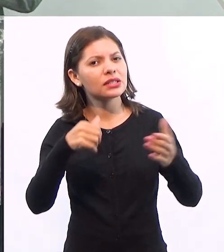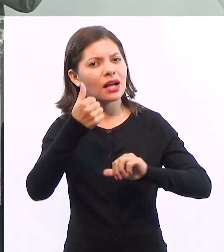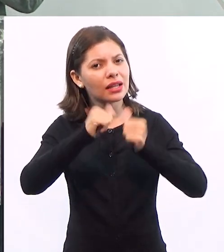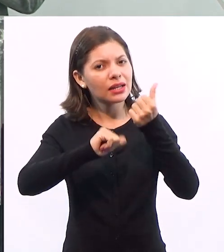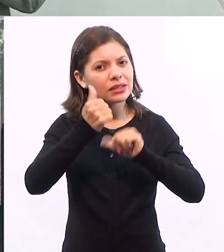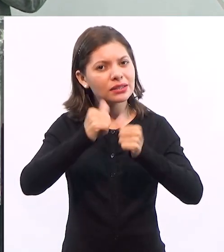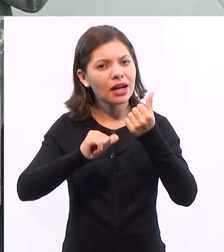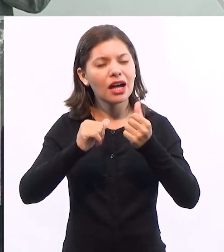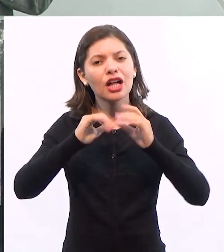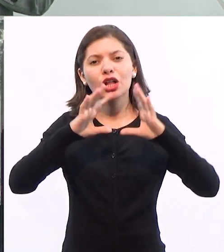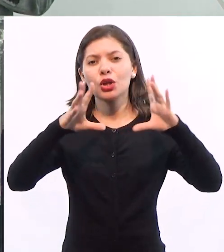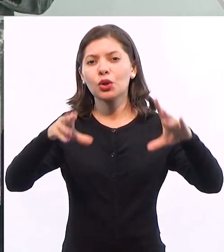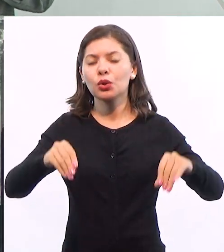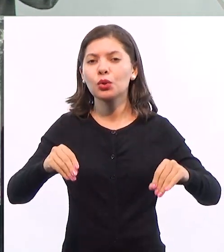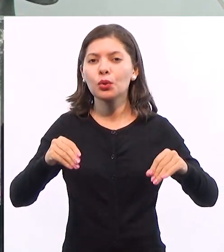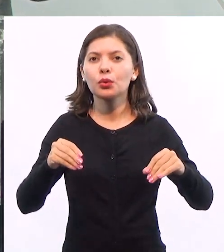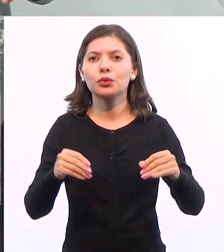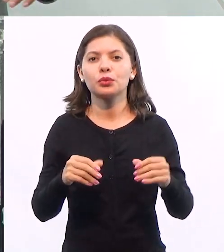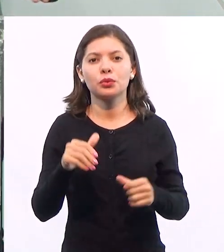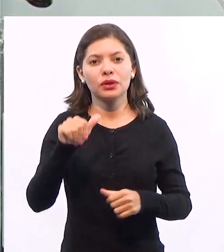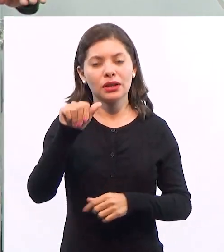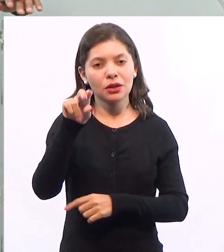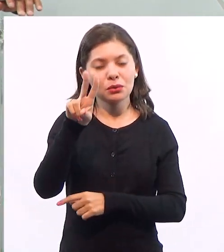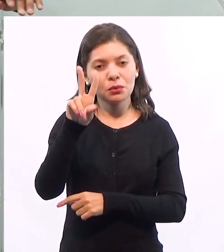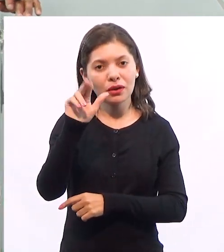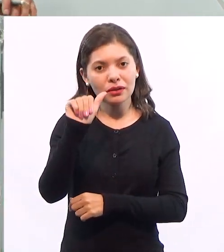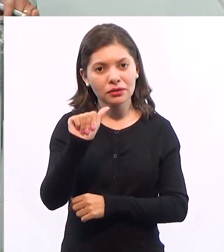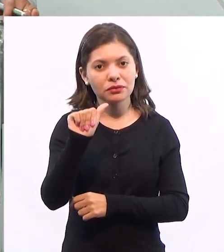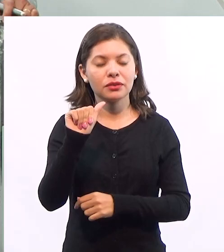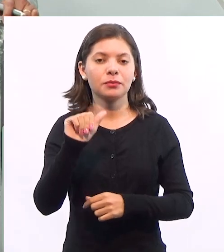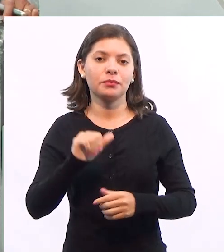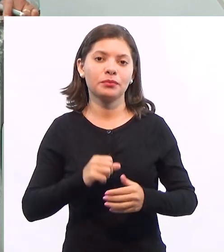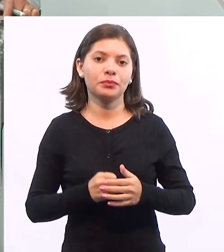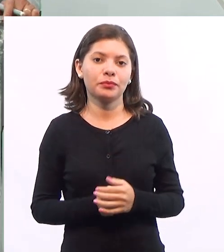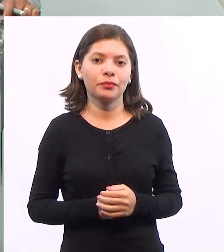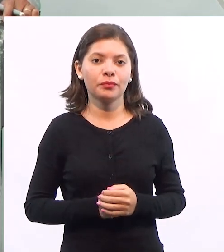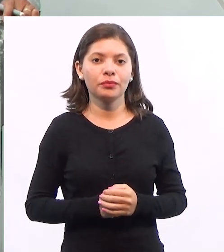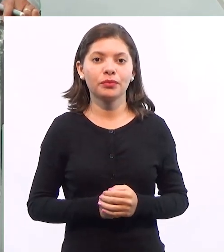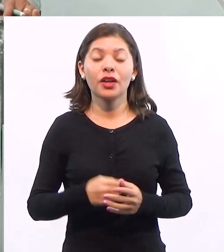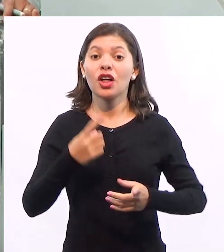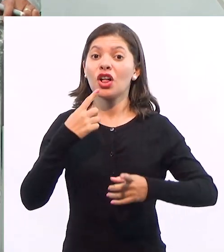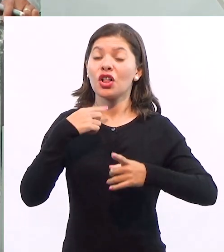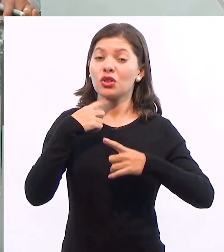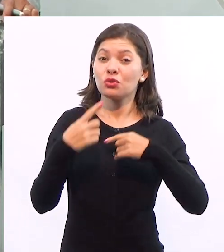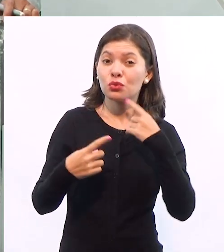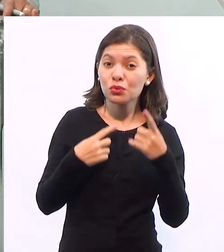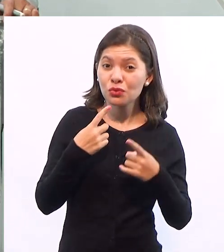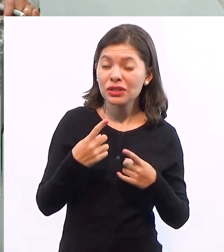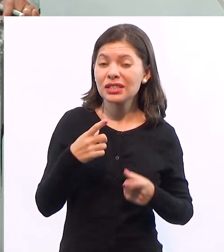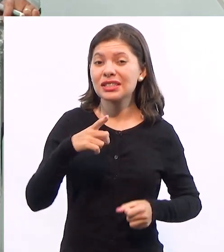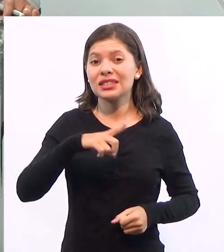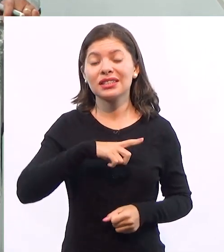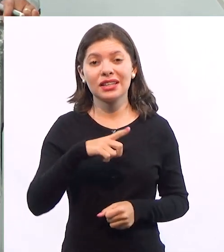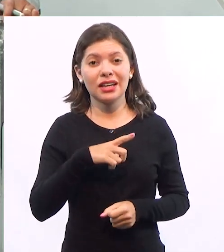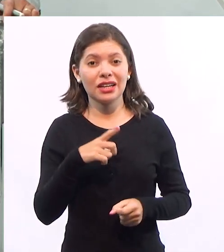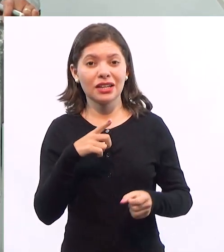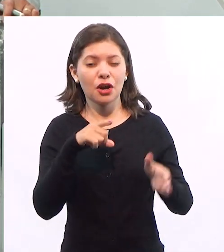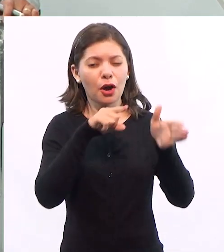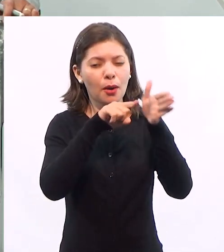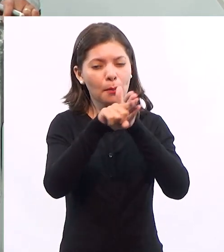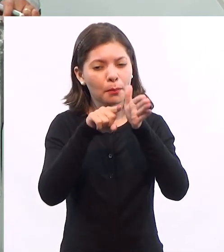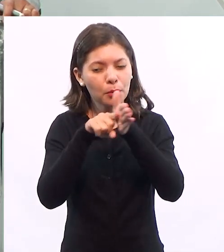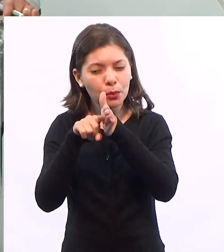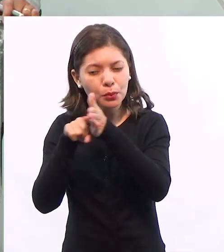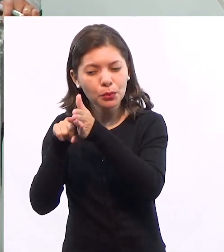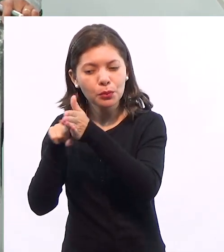Você precisa analisar todo esse material que está aí no ambiente virtual de aprendizagem, ou, se ficar ainda dúvidas, procura